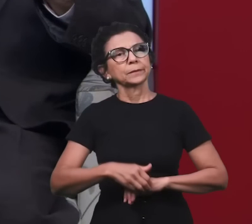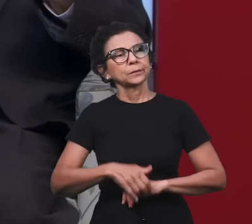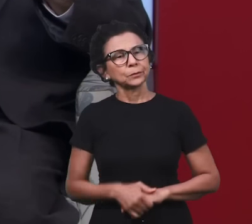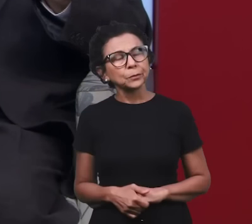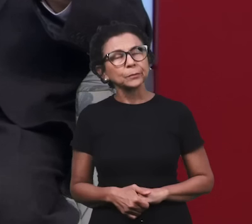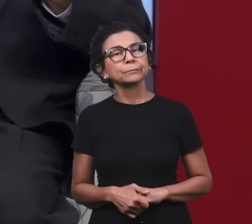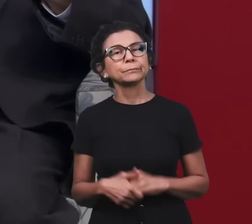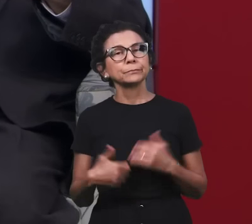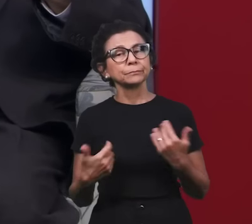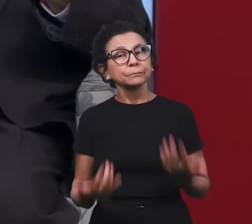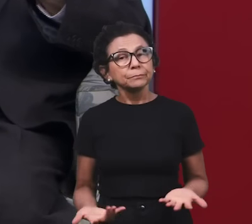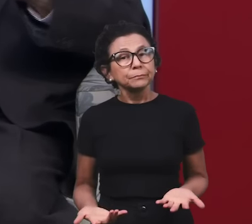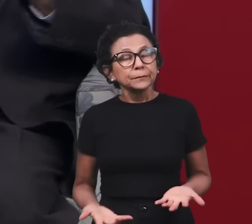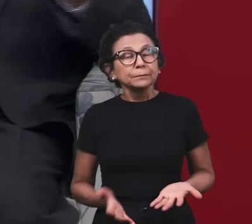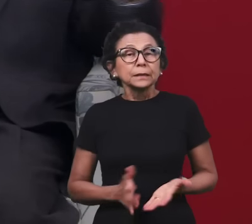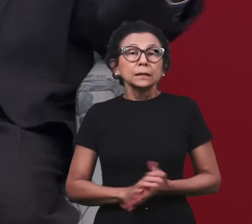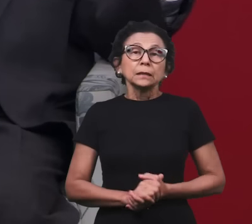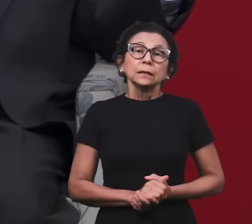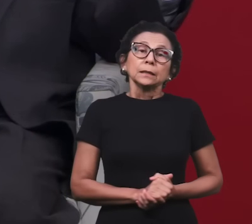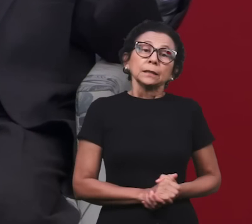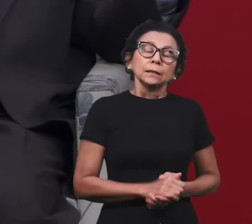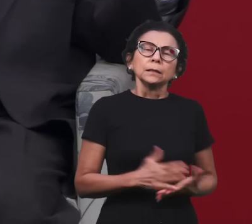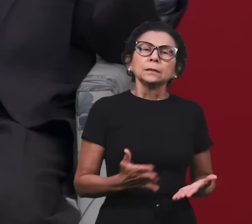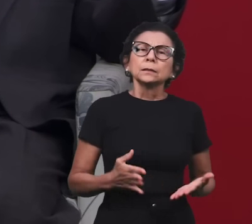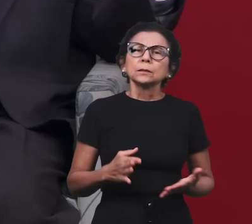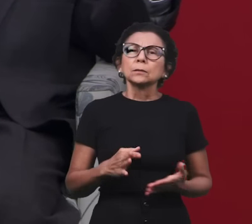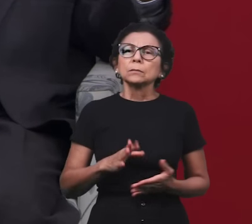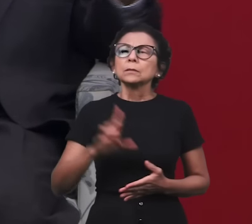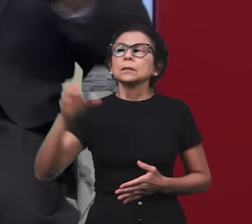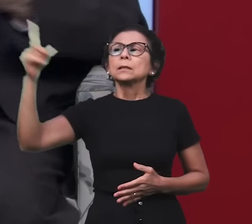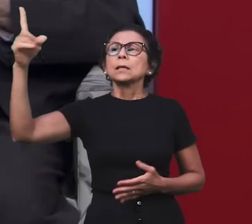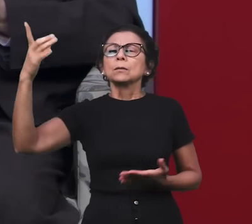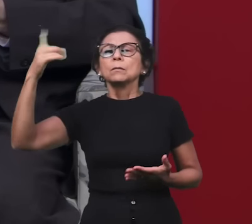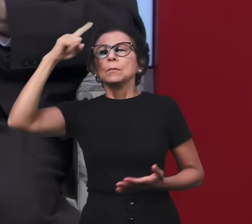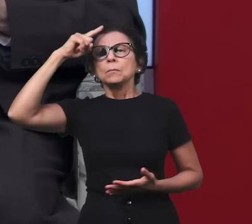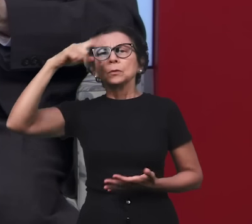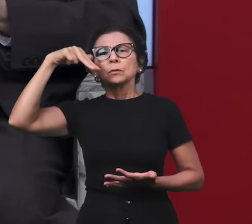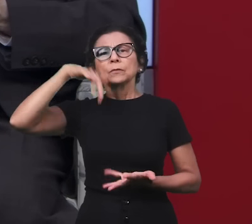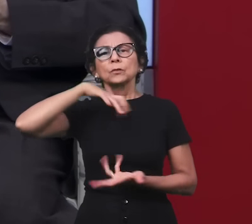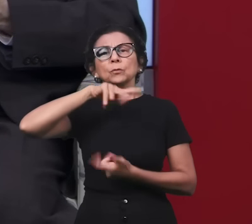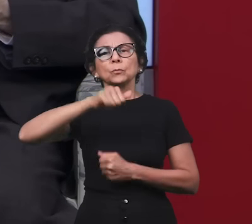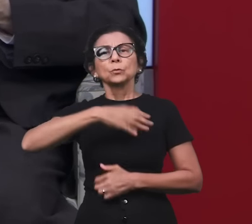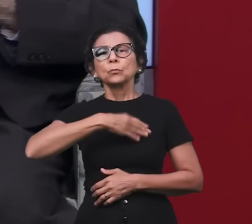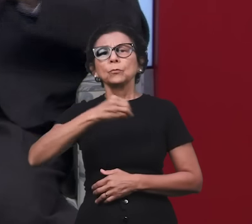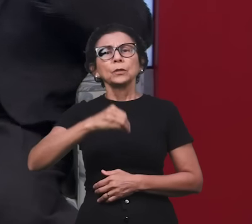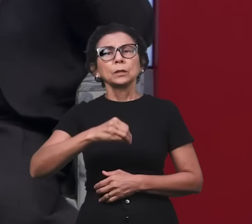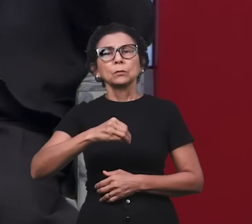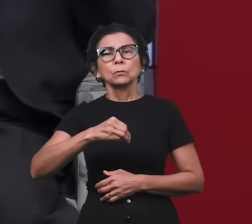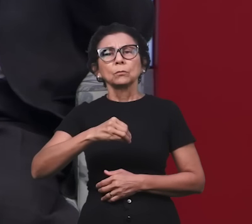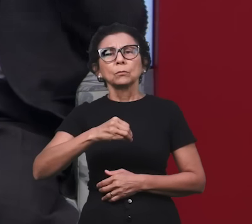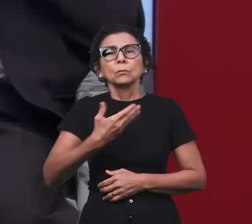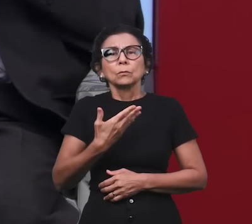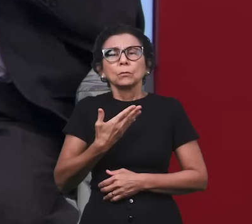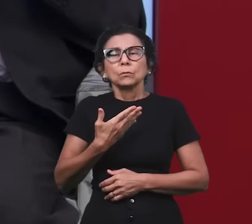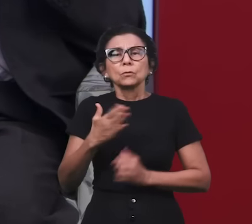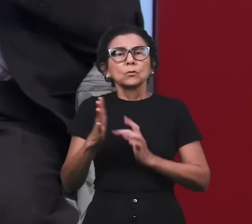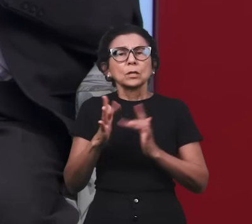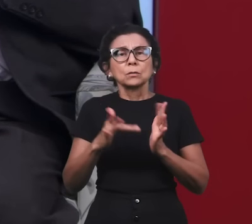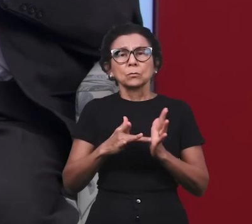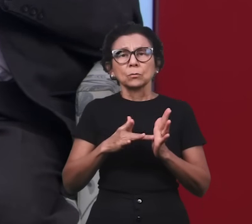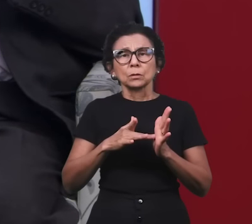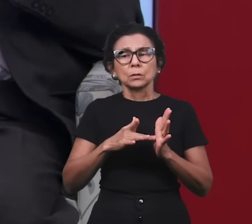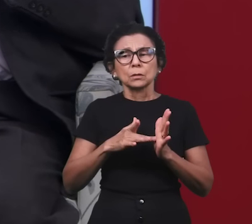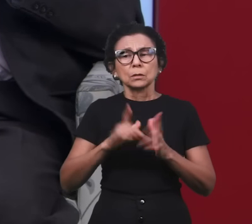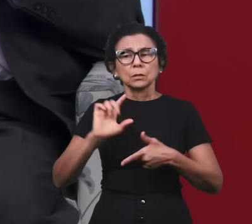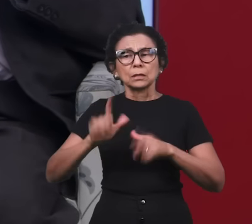filho que ele enviou, ele rejeitou Israel e admitiu a sua presença à igreja. É um mistério